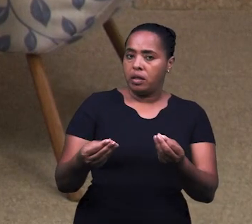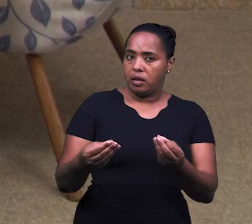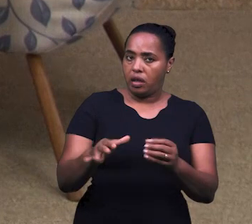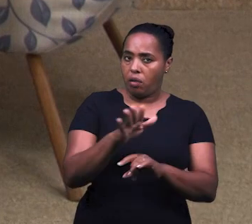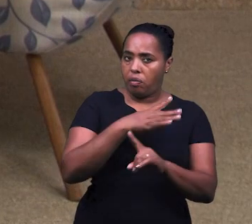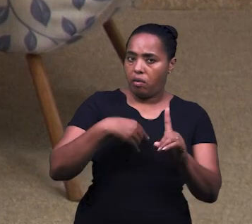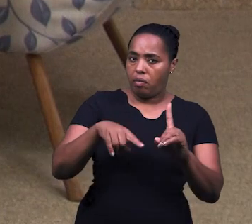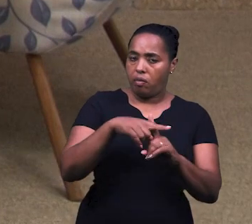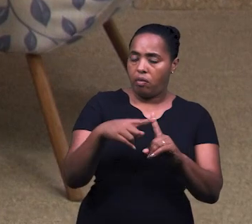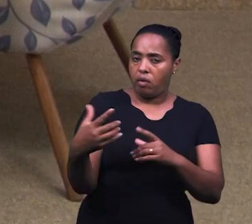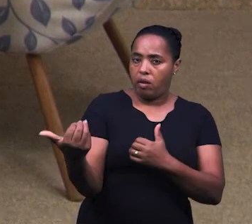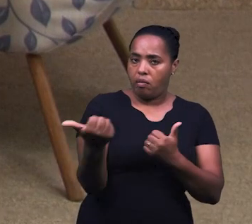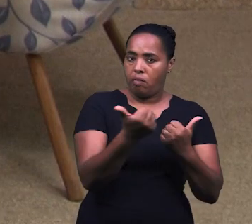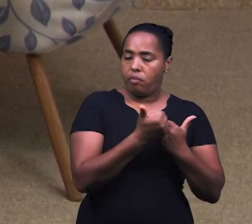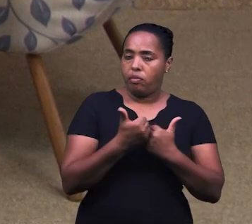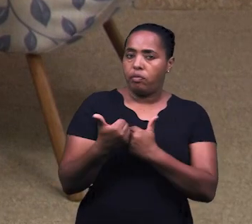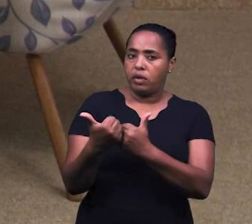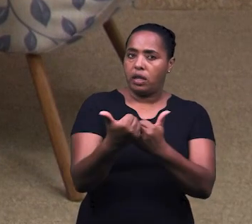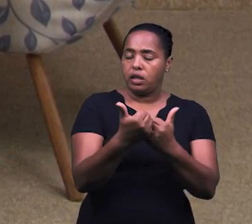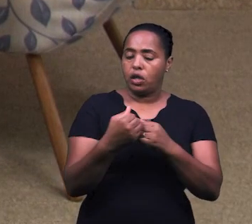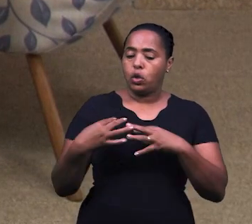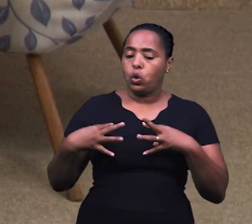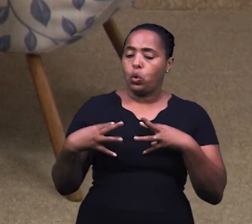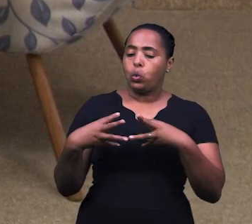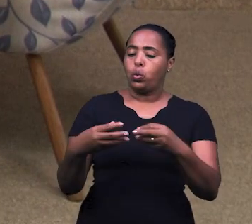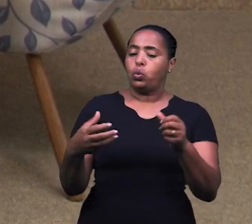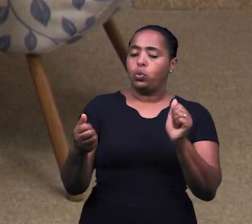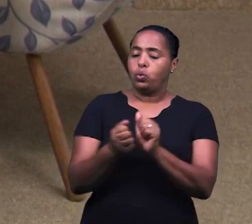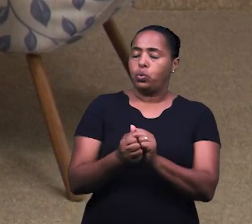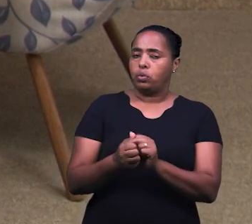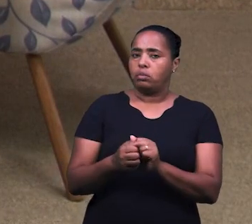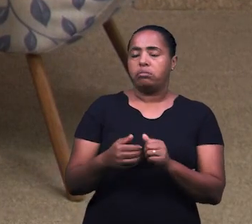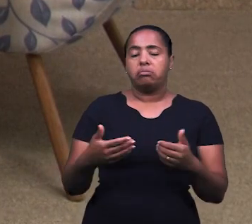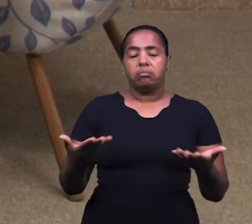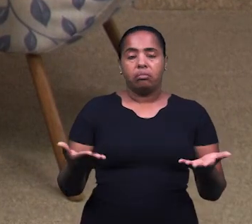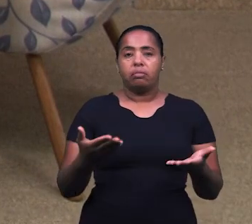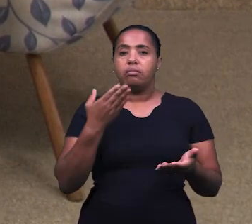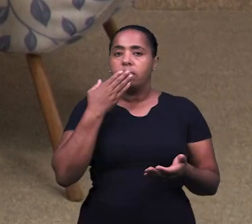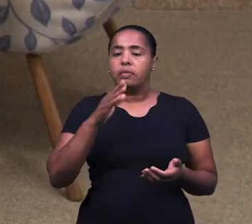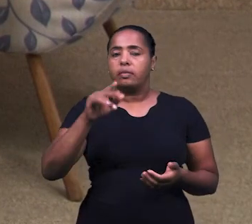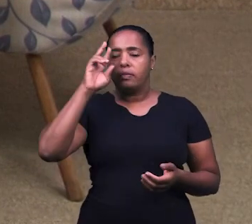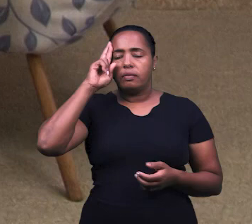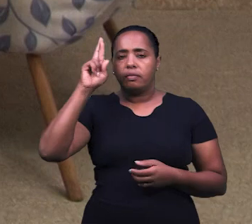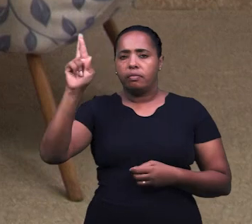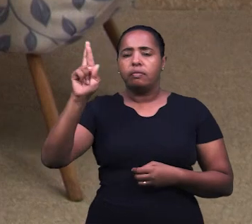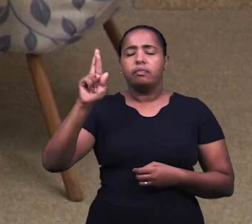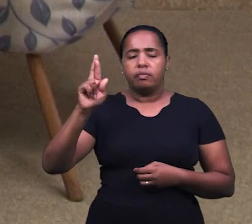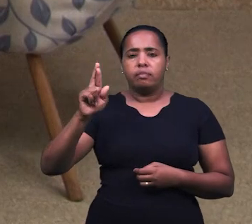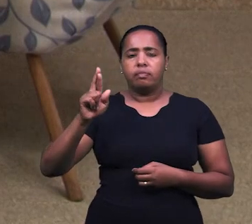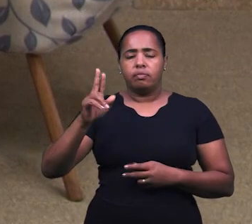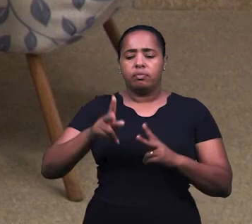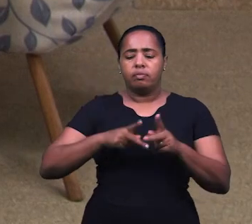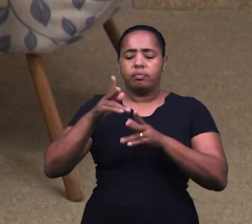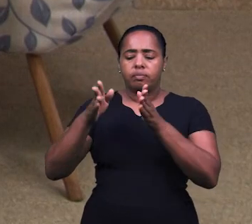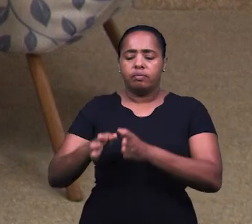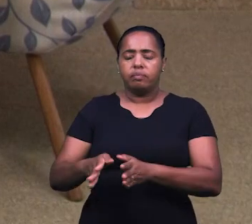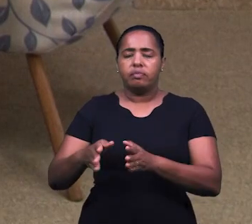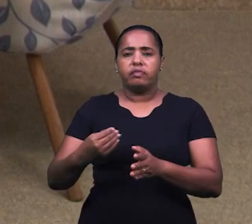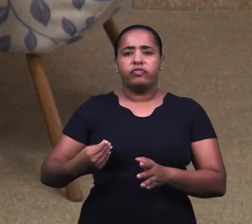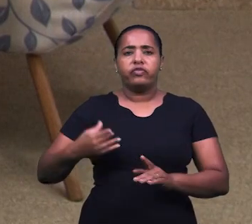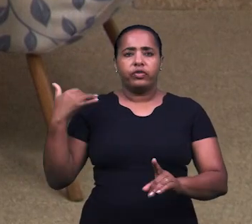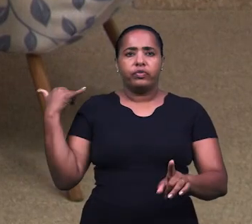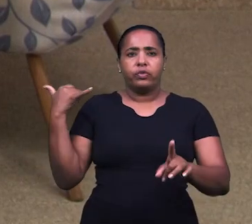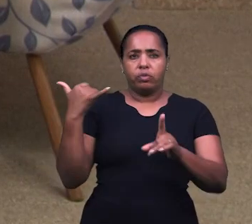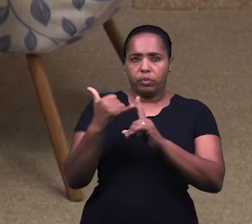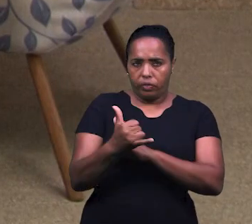nós, como nos dará também com ele todas as coisas. É a promessa do Senhor. A igreja fiel, nesta hora, ela vive aquilo